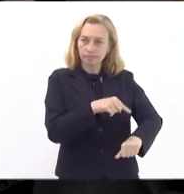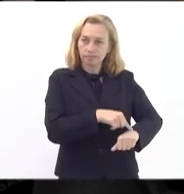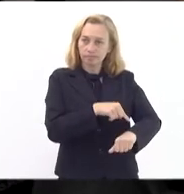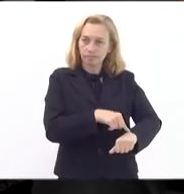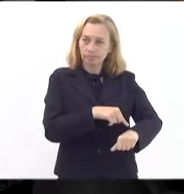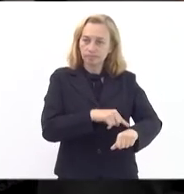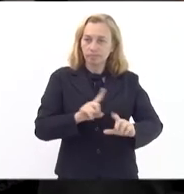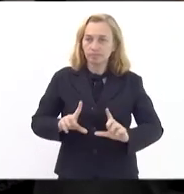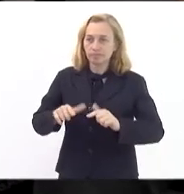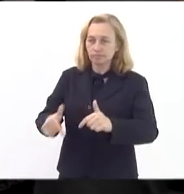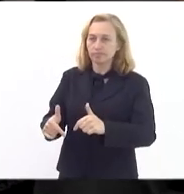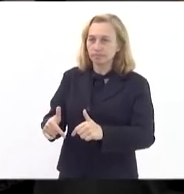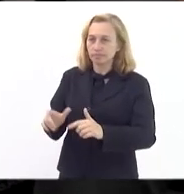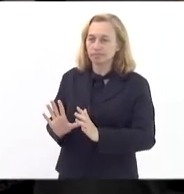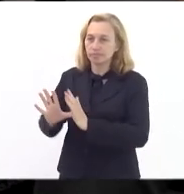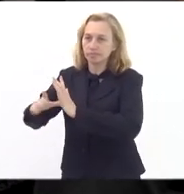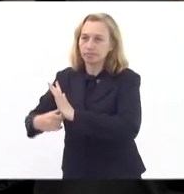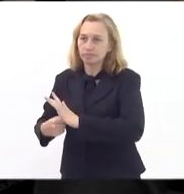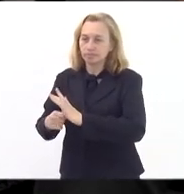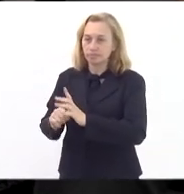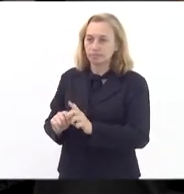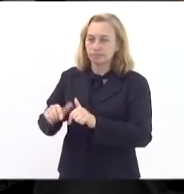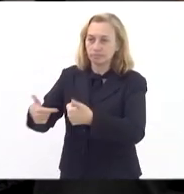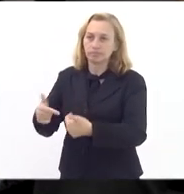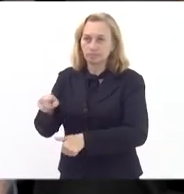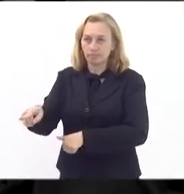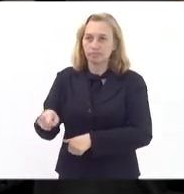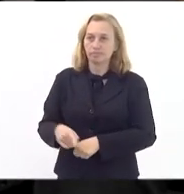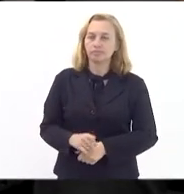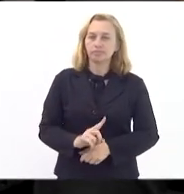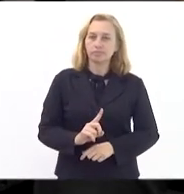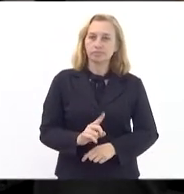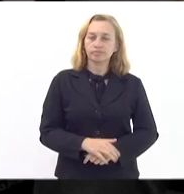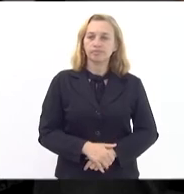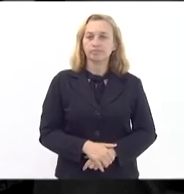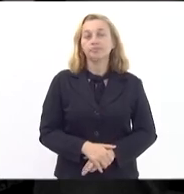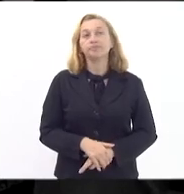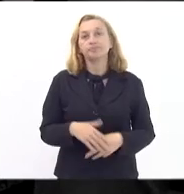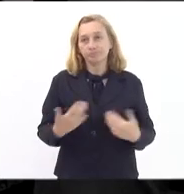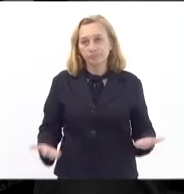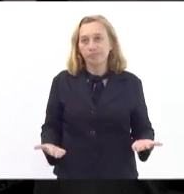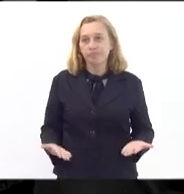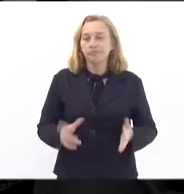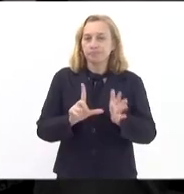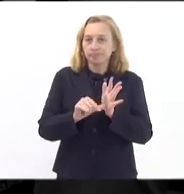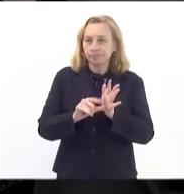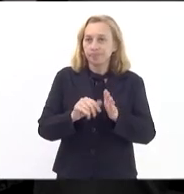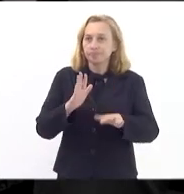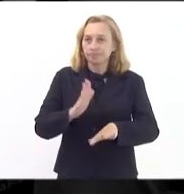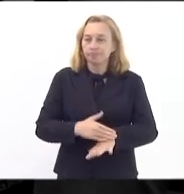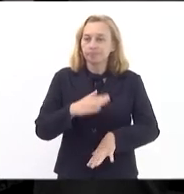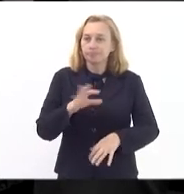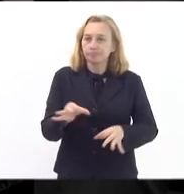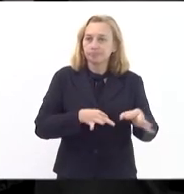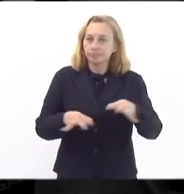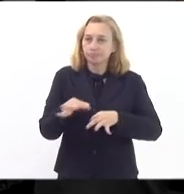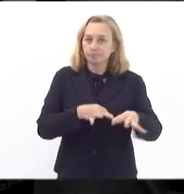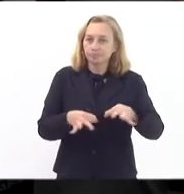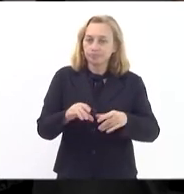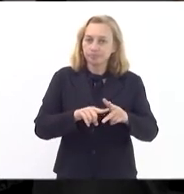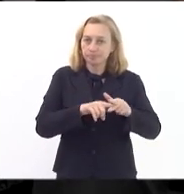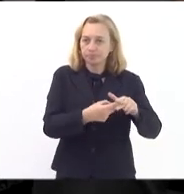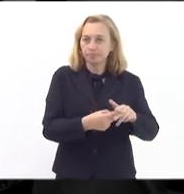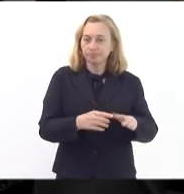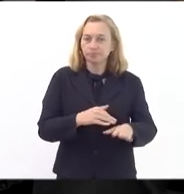para atuar no ocorrência fazemos a preventiva assim mas depois então isso acaba atrasando um pouquinho nosso plano anual de